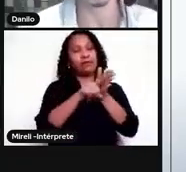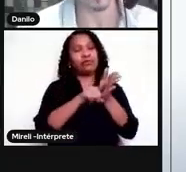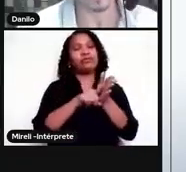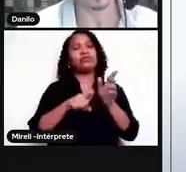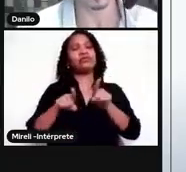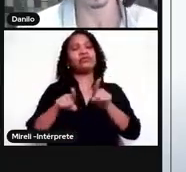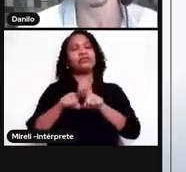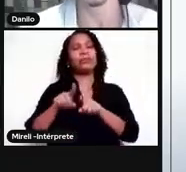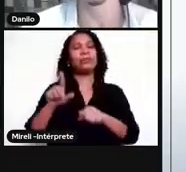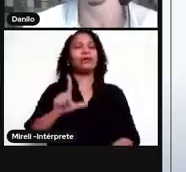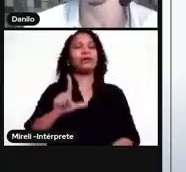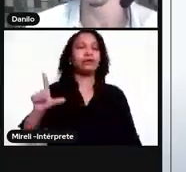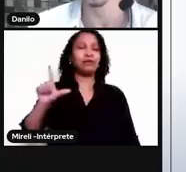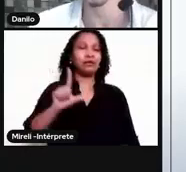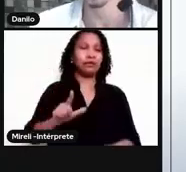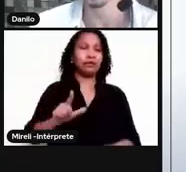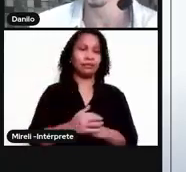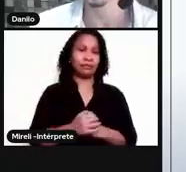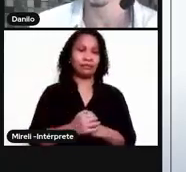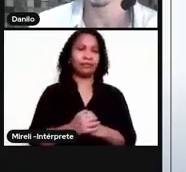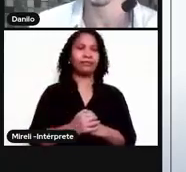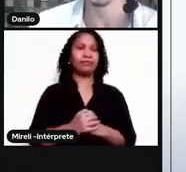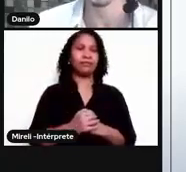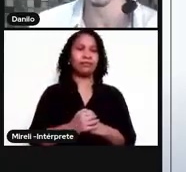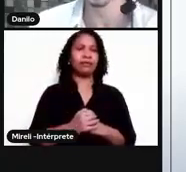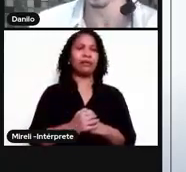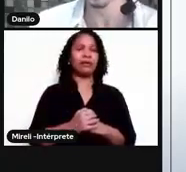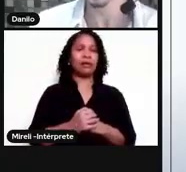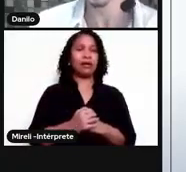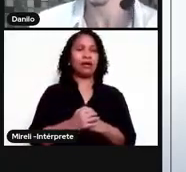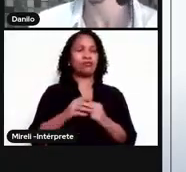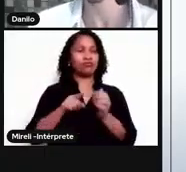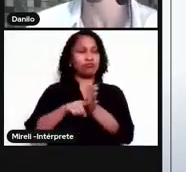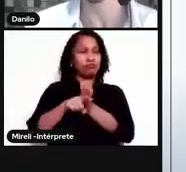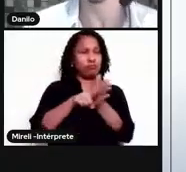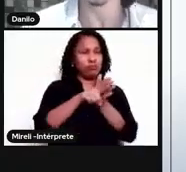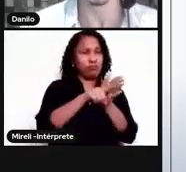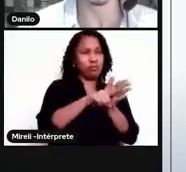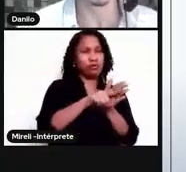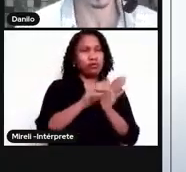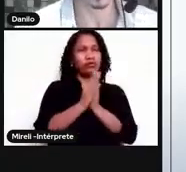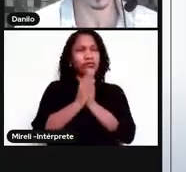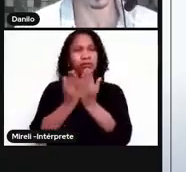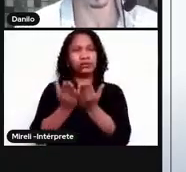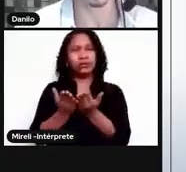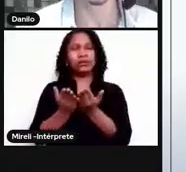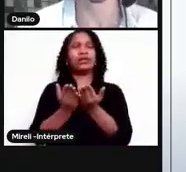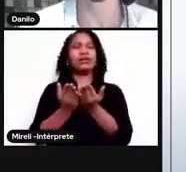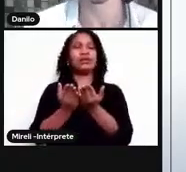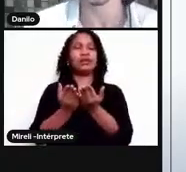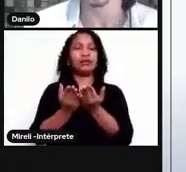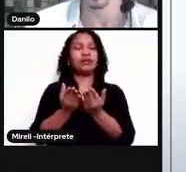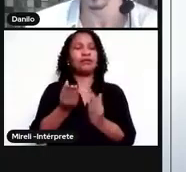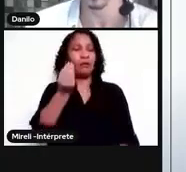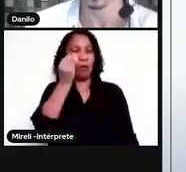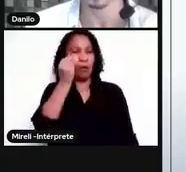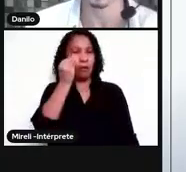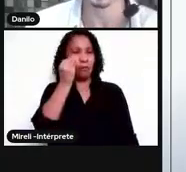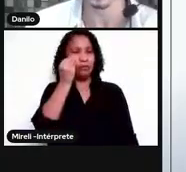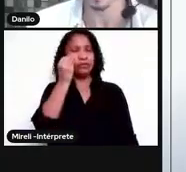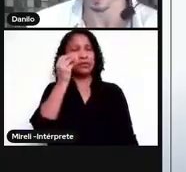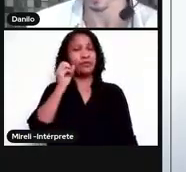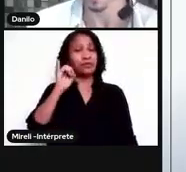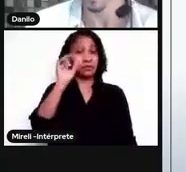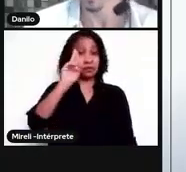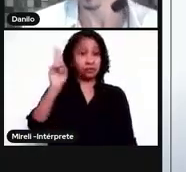literatura das espécies para verificar também essas sinonímias e observar a questão da nomenclatura,